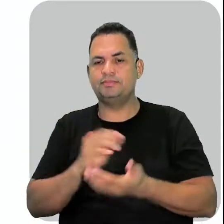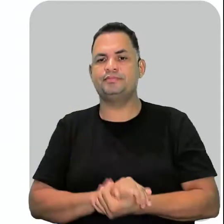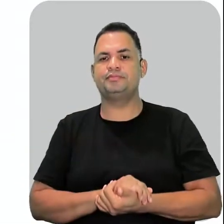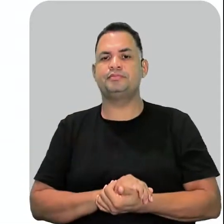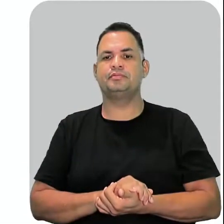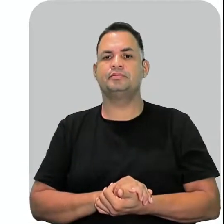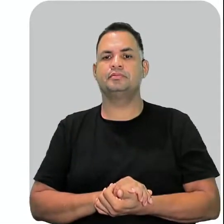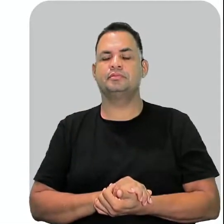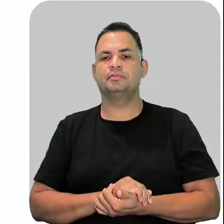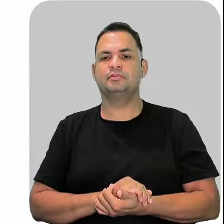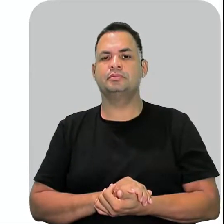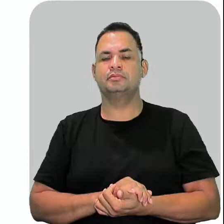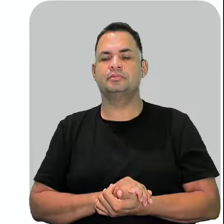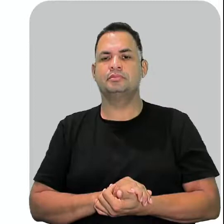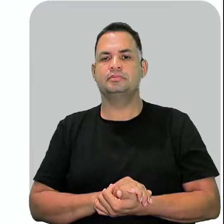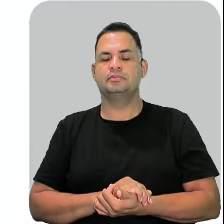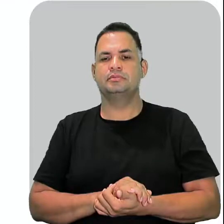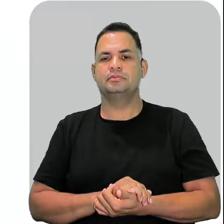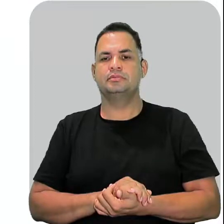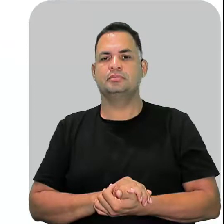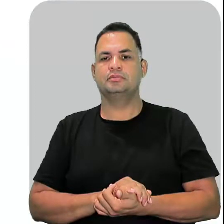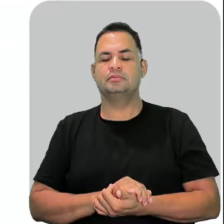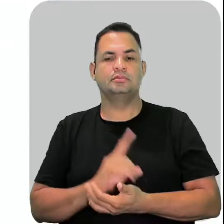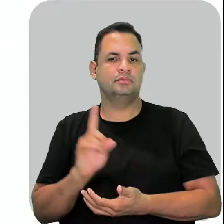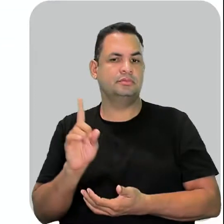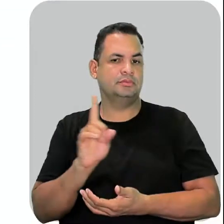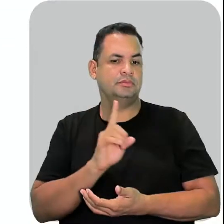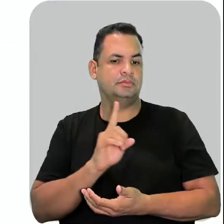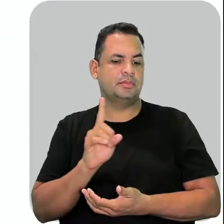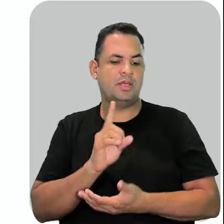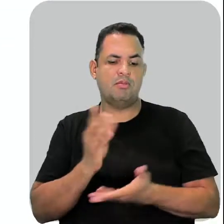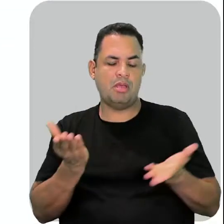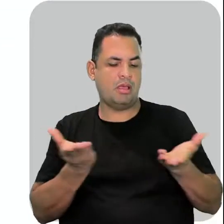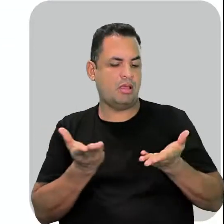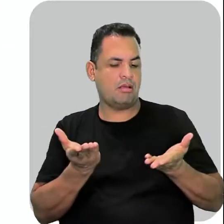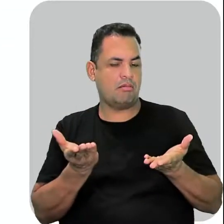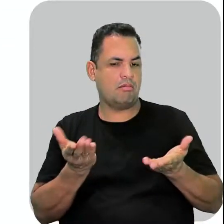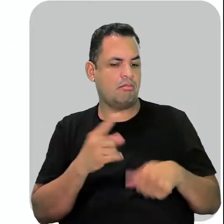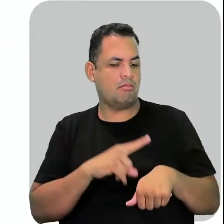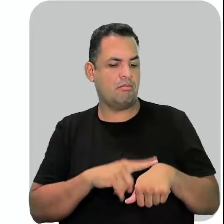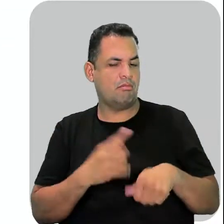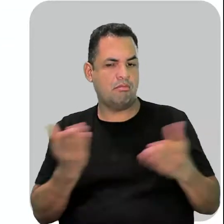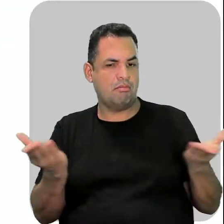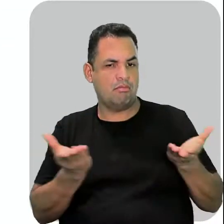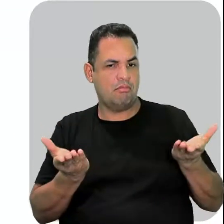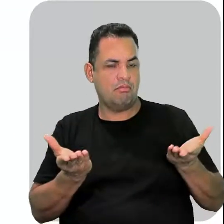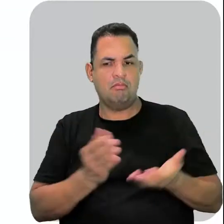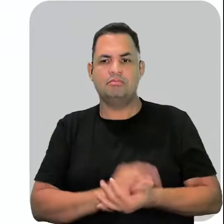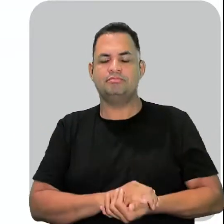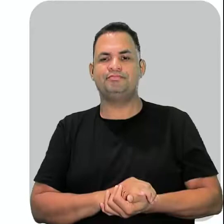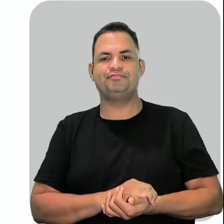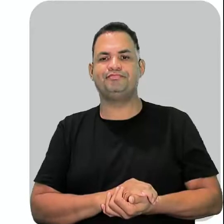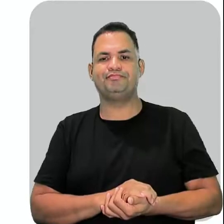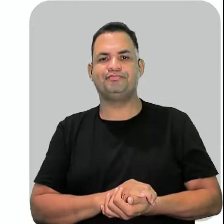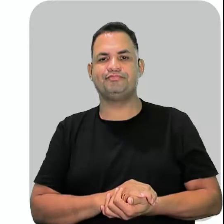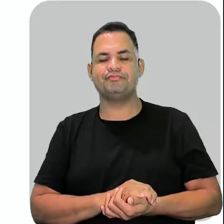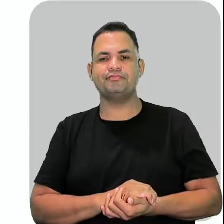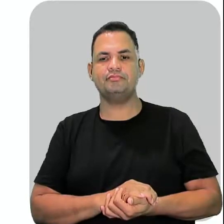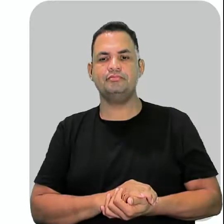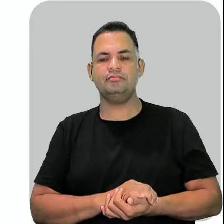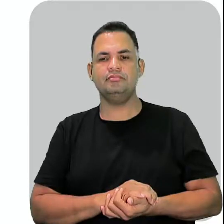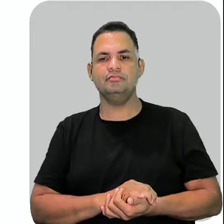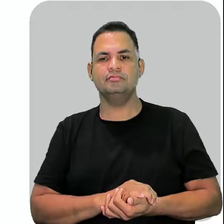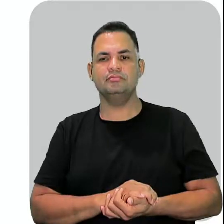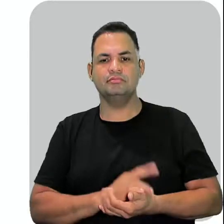de reação de substituição. Não é o nosso caso aqui das reações de adição em